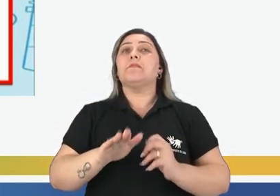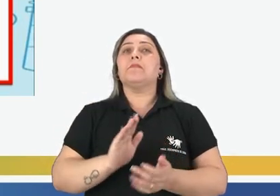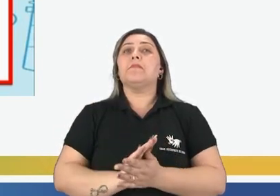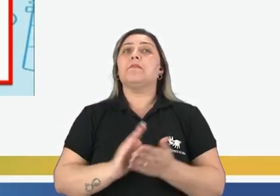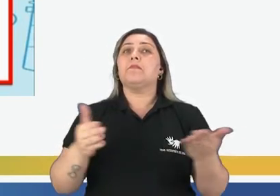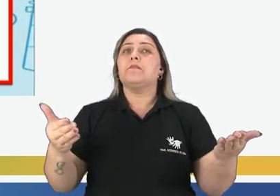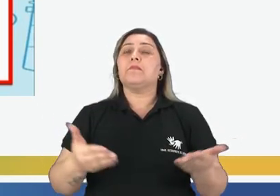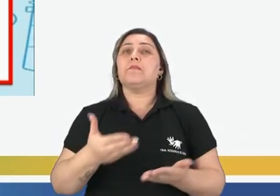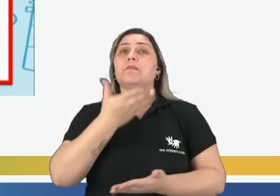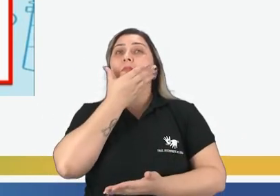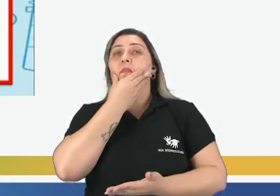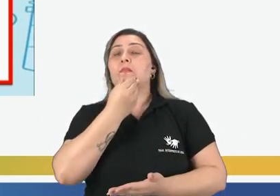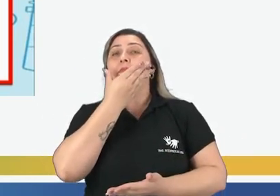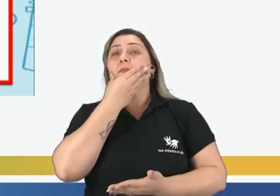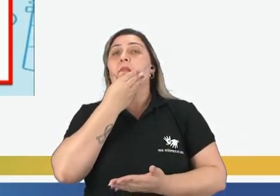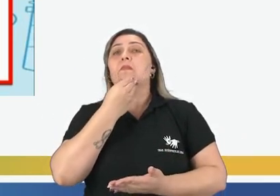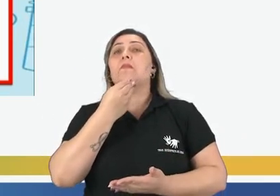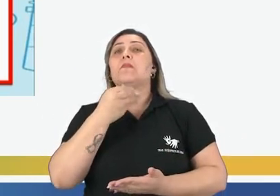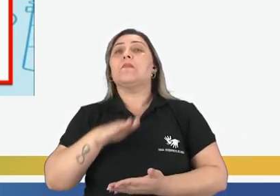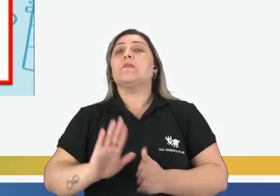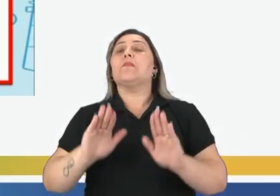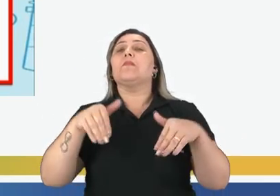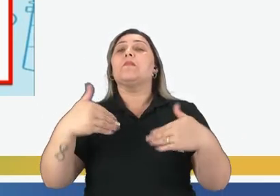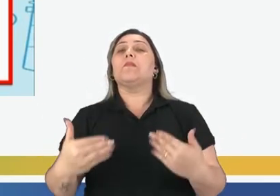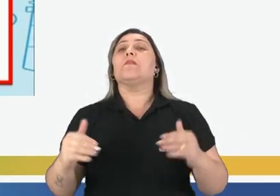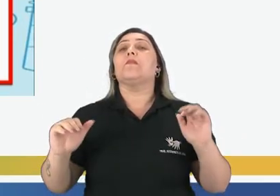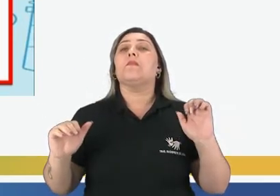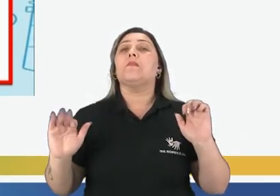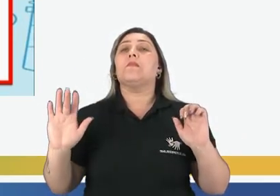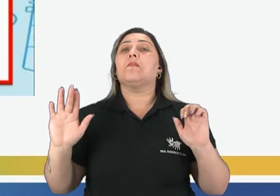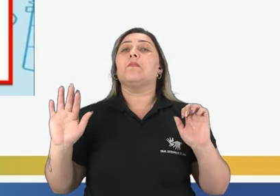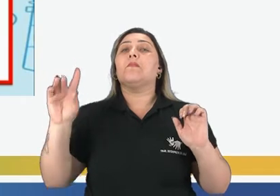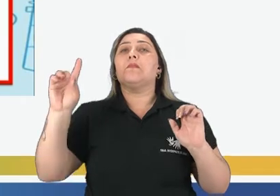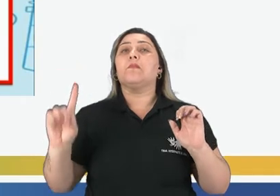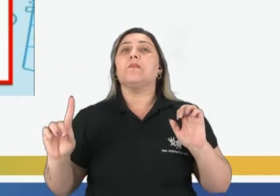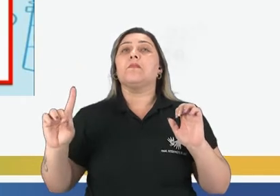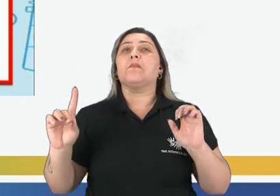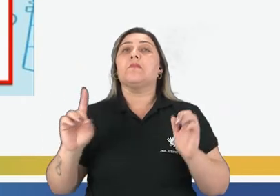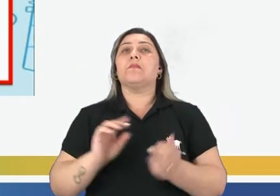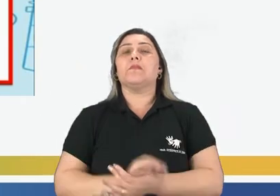E agora o menino, qual é a mão direita dele?